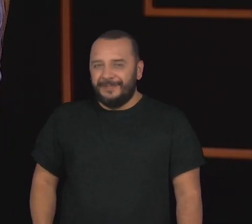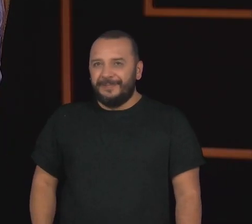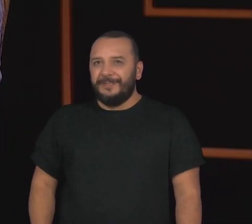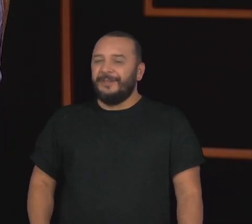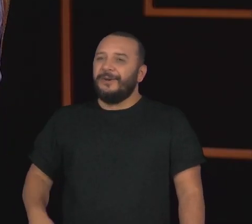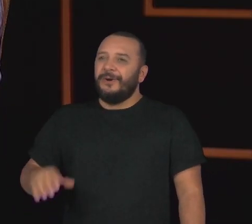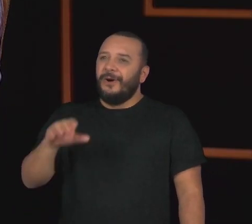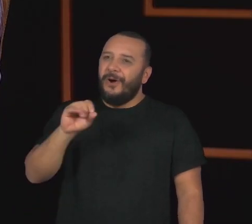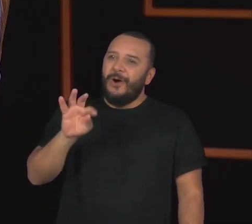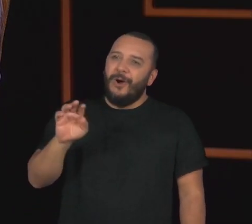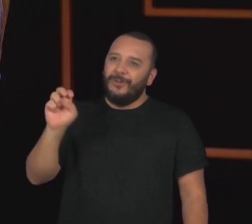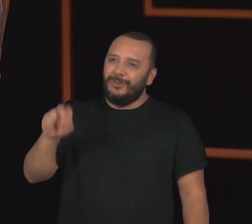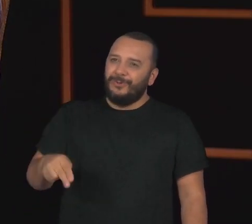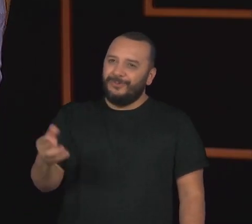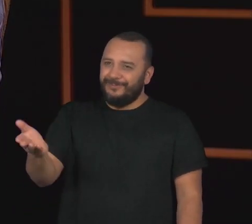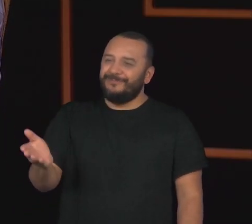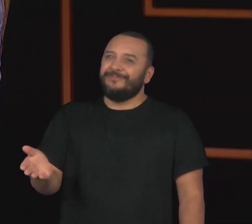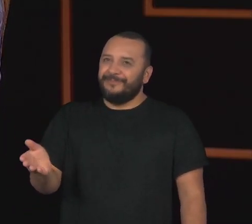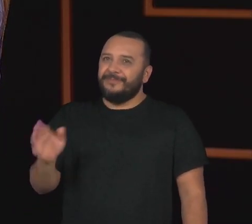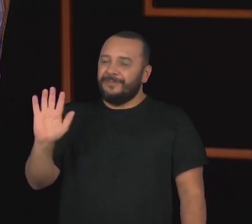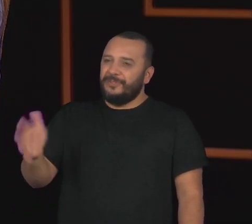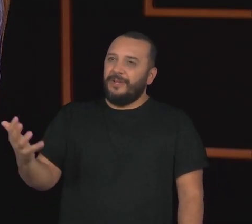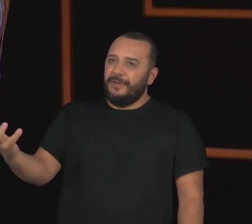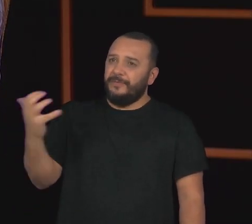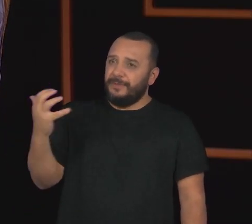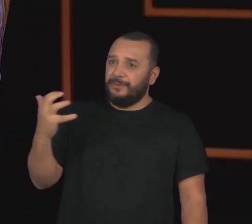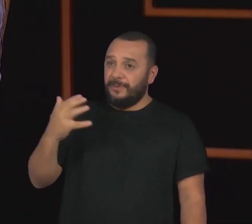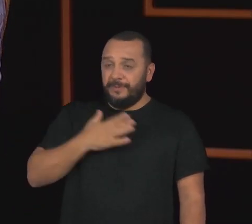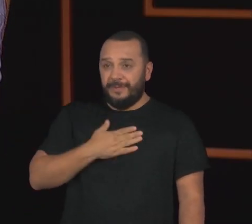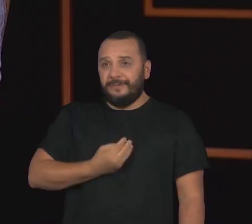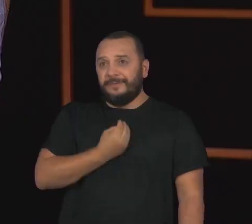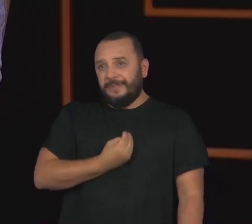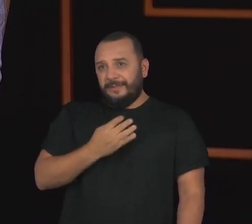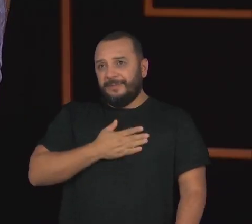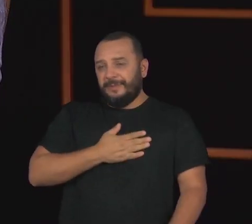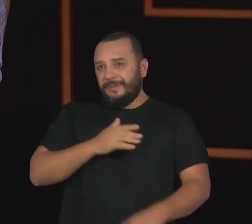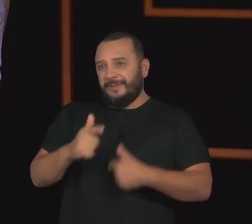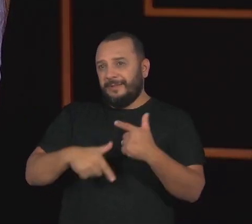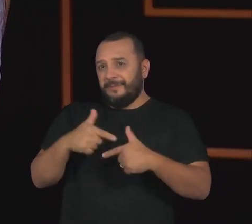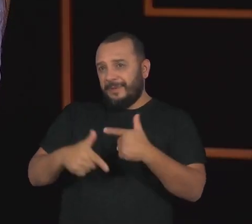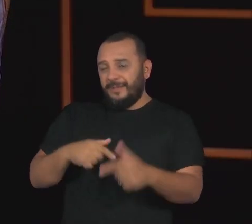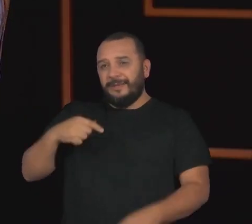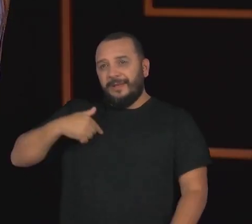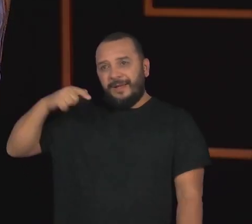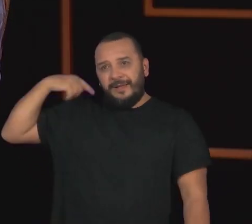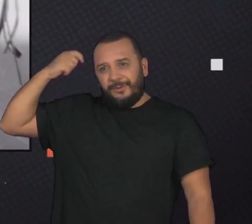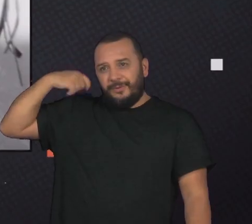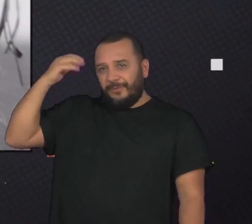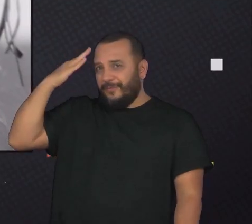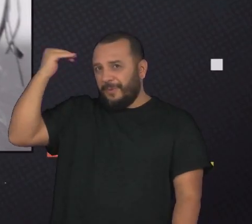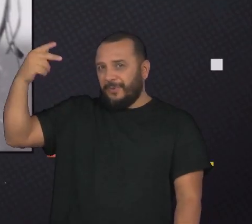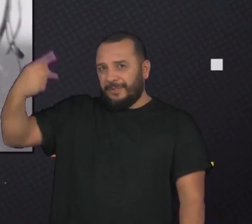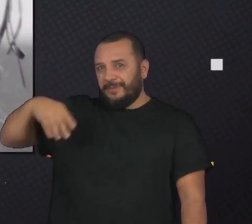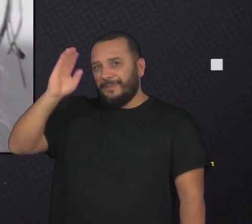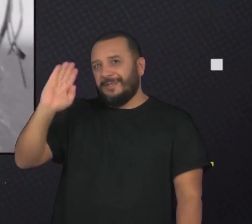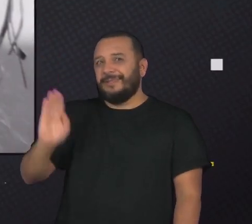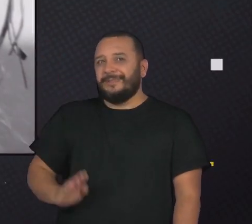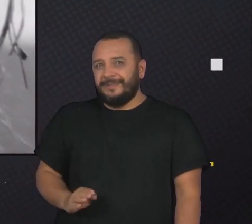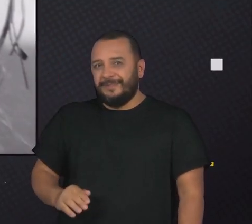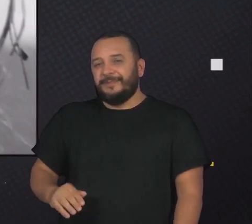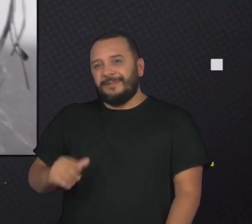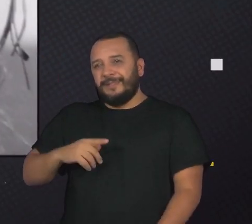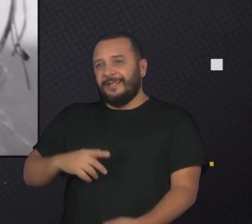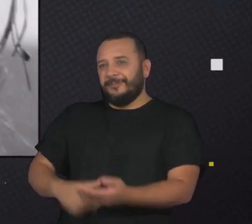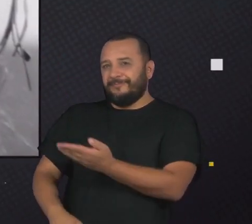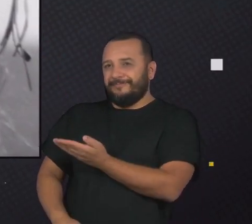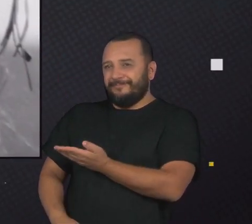Otton é minha maior inspiração, talvez, na minha carreira, um dos atores gigantescos do nosso país, o Corisco, Deus e o Diabo,